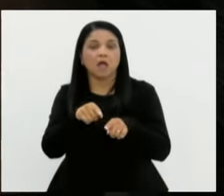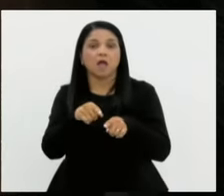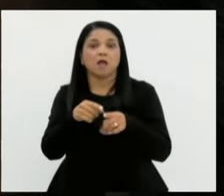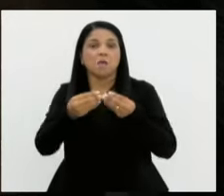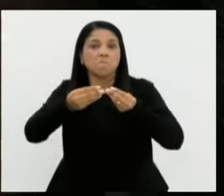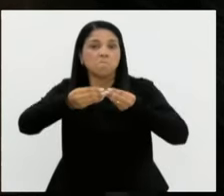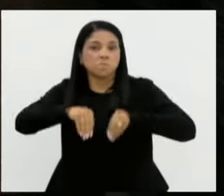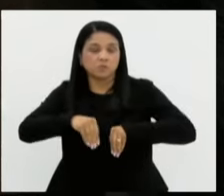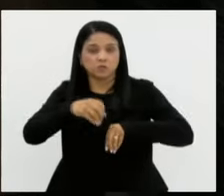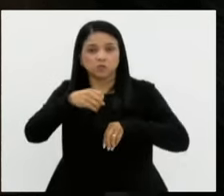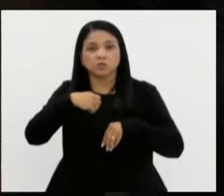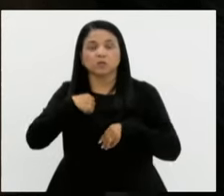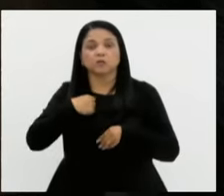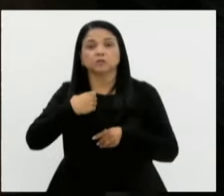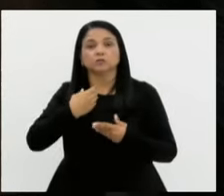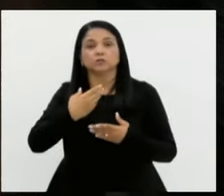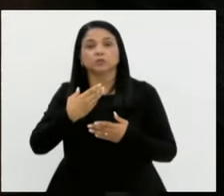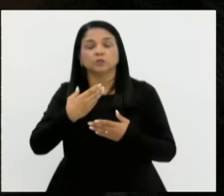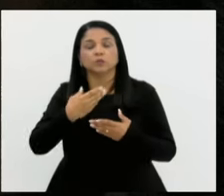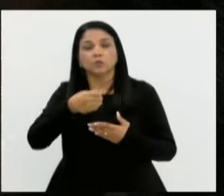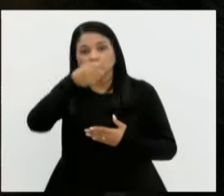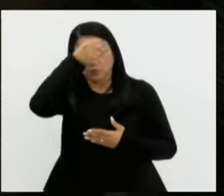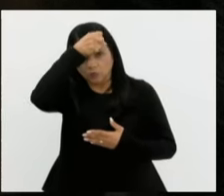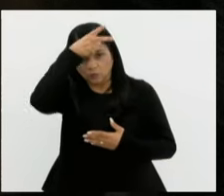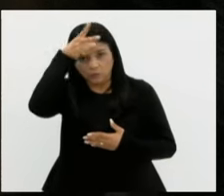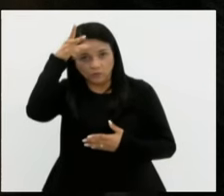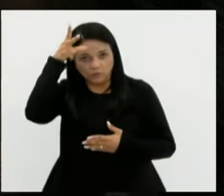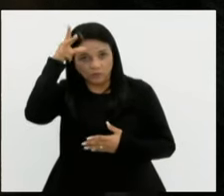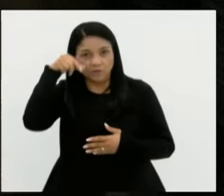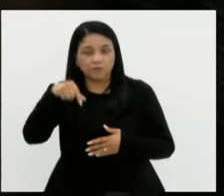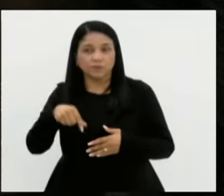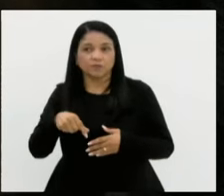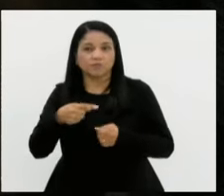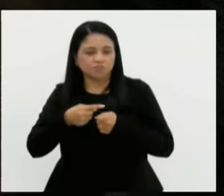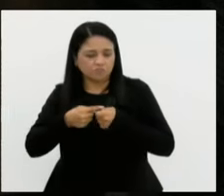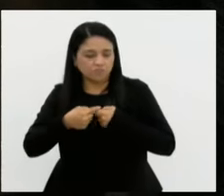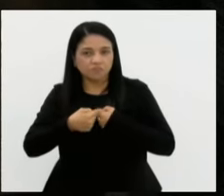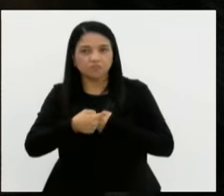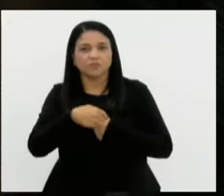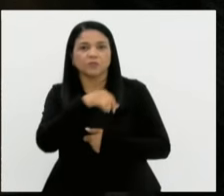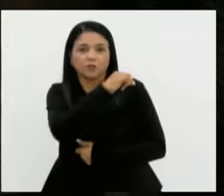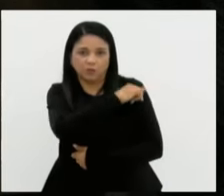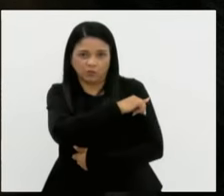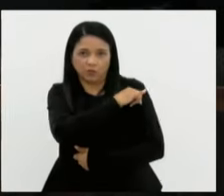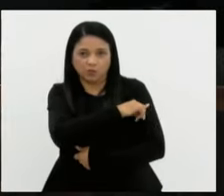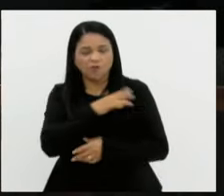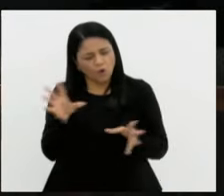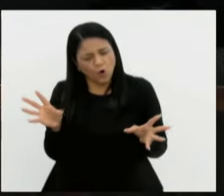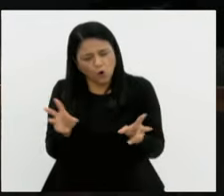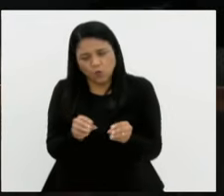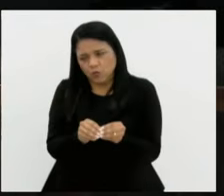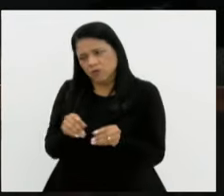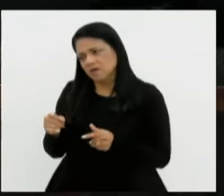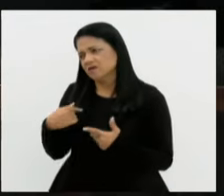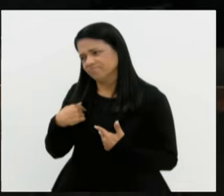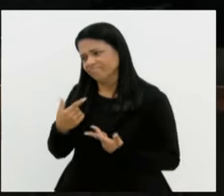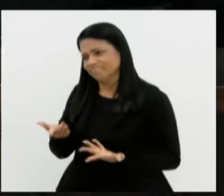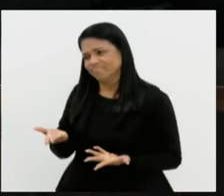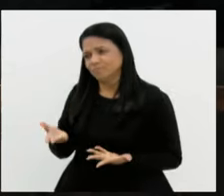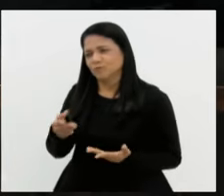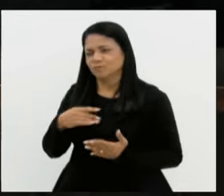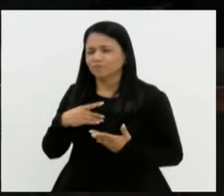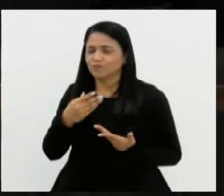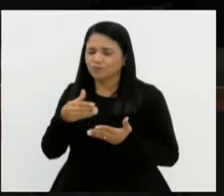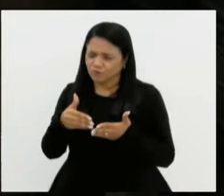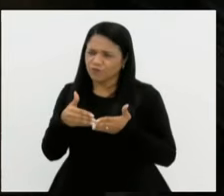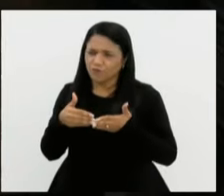vamos... Depois você tem direito a fazer a sua declaração, só porque eu acordei com todo mundo, tá? Não leva seu amigo a mal. Então, eu